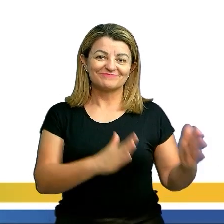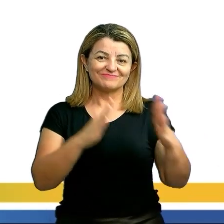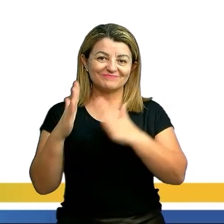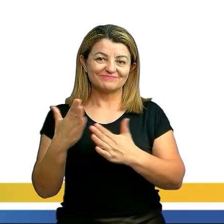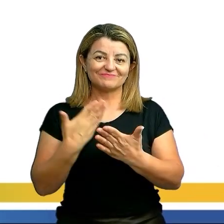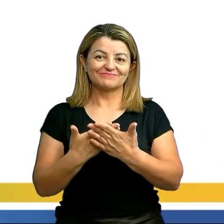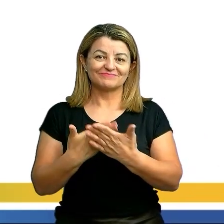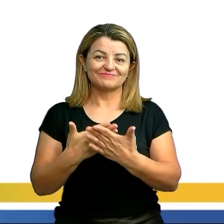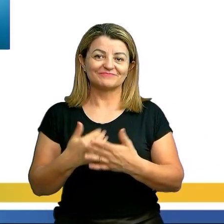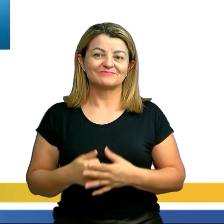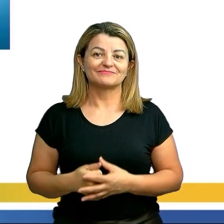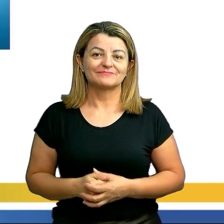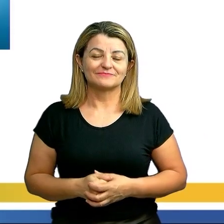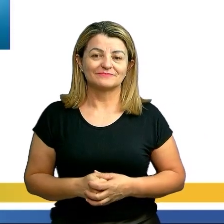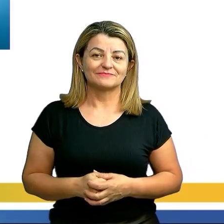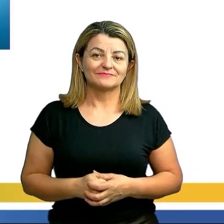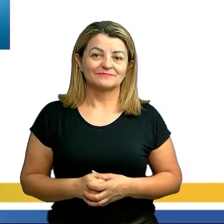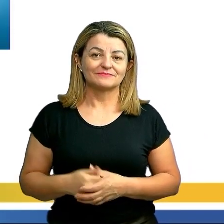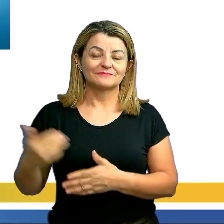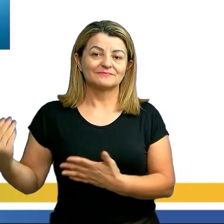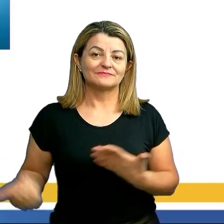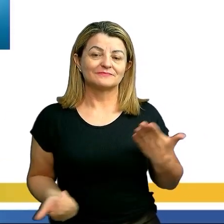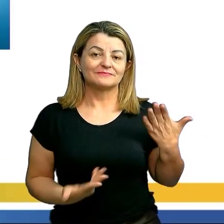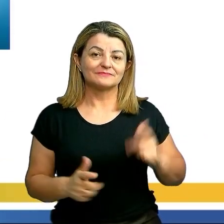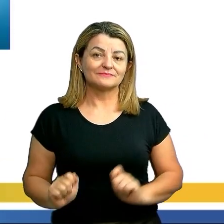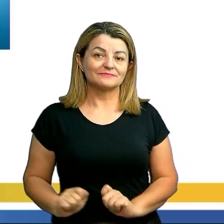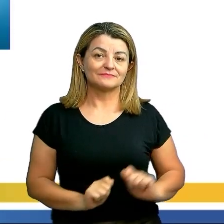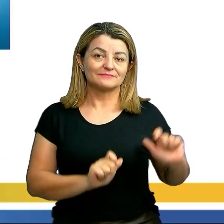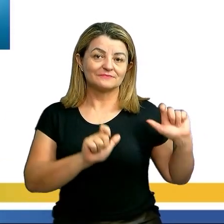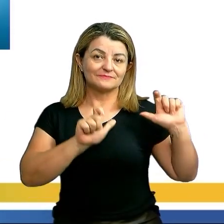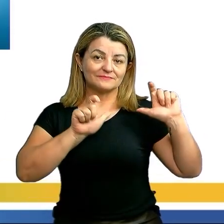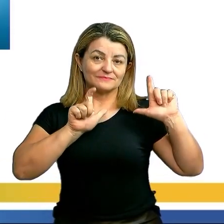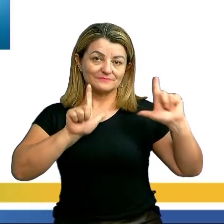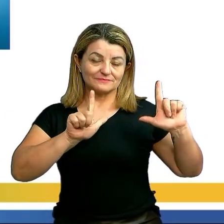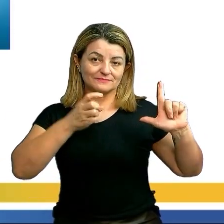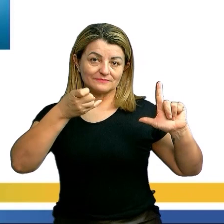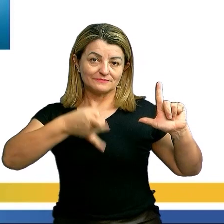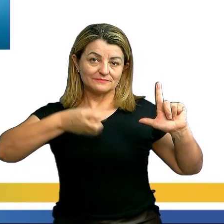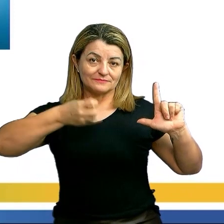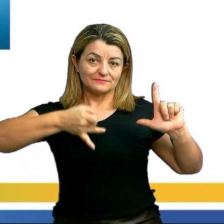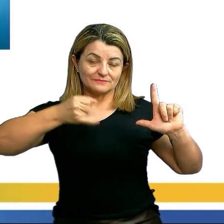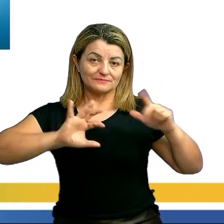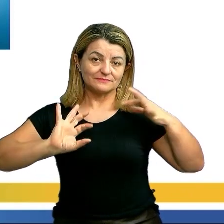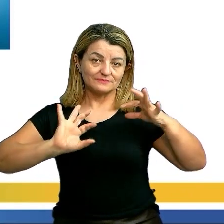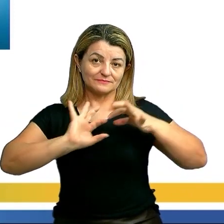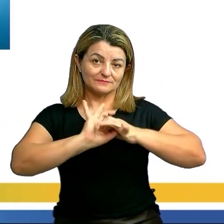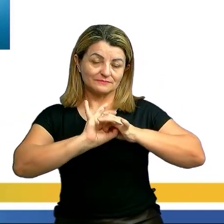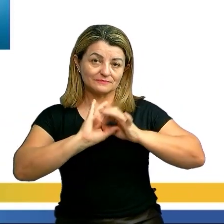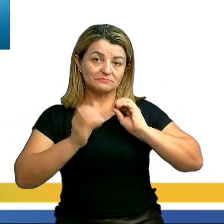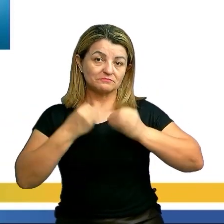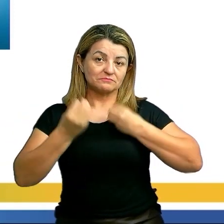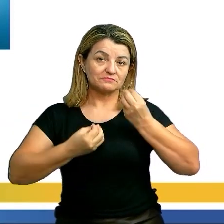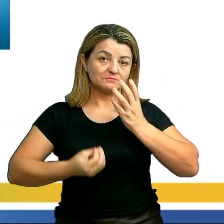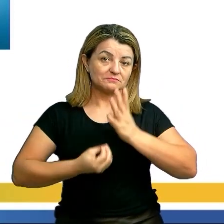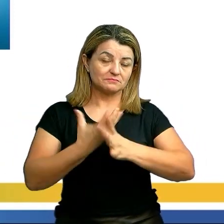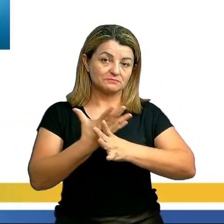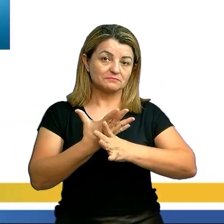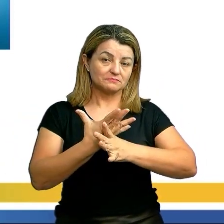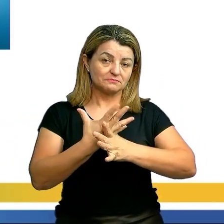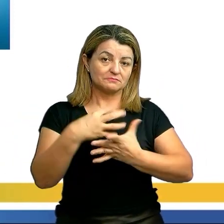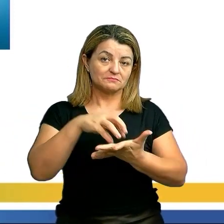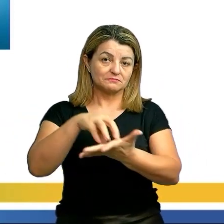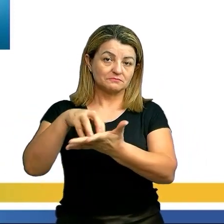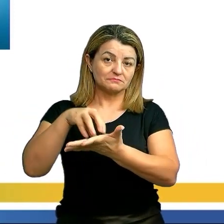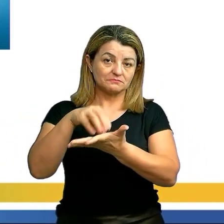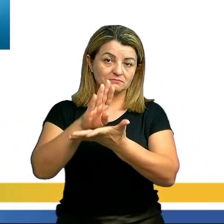nossa aula. A gente começa, falando sobre o contexto de como elas surgiram. Basicamente, assim como os